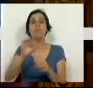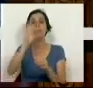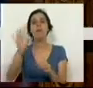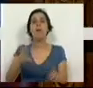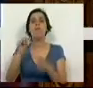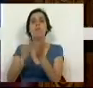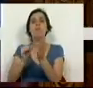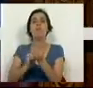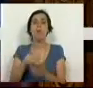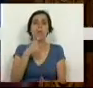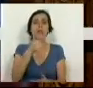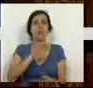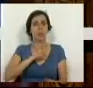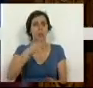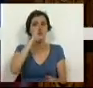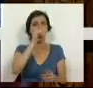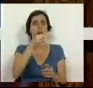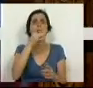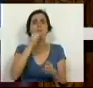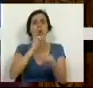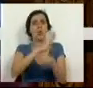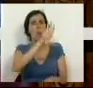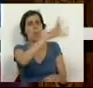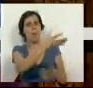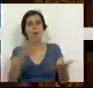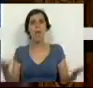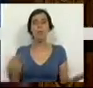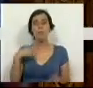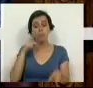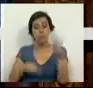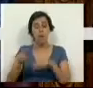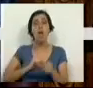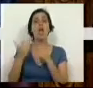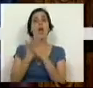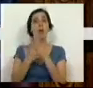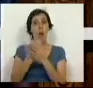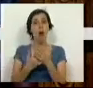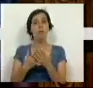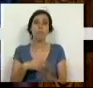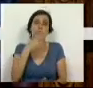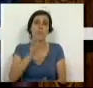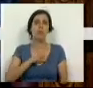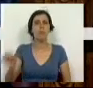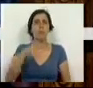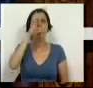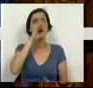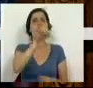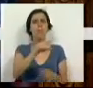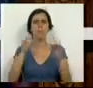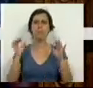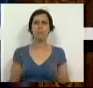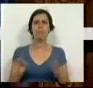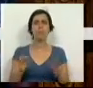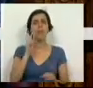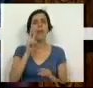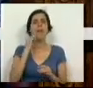pobreza e temos que dizer que o Sr. Primeiro-Ministro estava a falar de outro país. Olhamos para a nossa economia e temos que dizer que o Sr. Primeiro-Ministro está